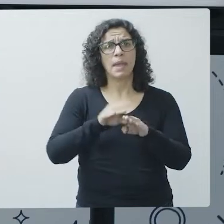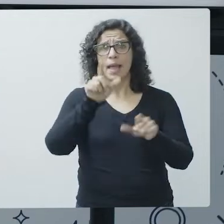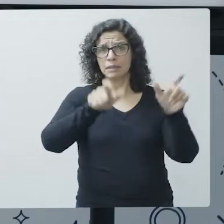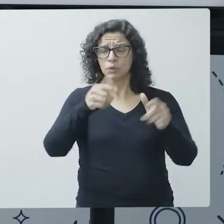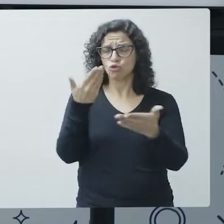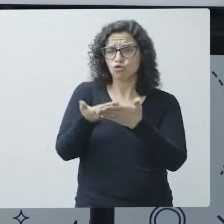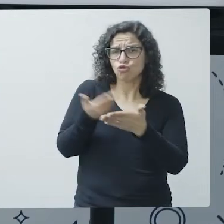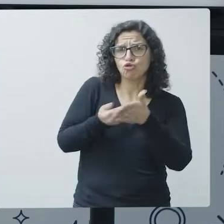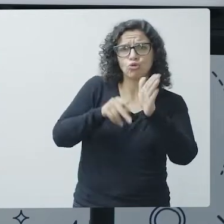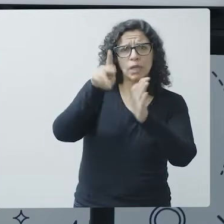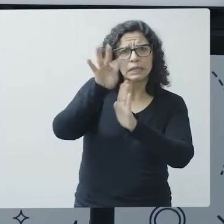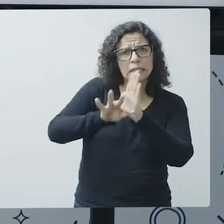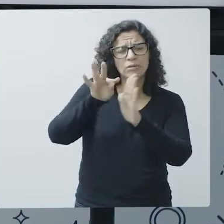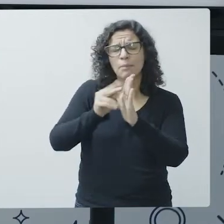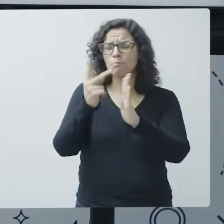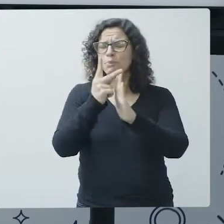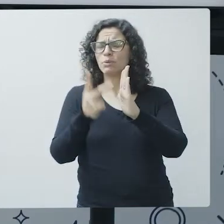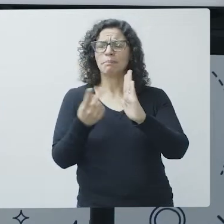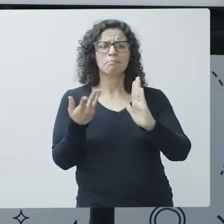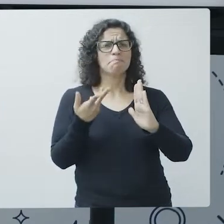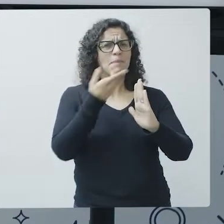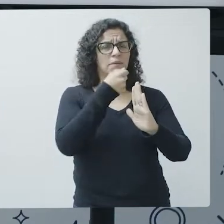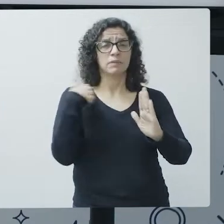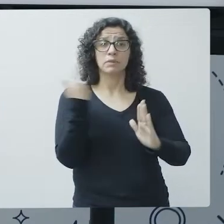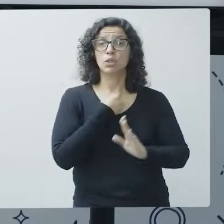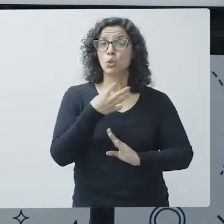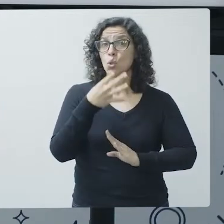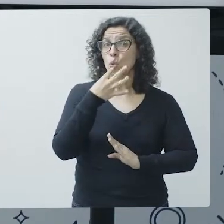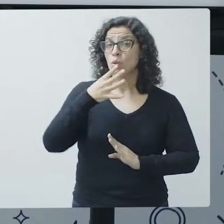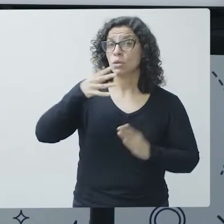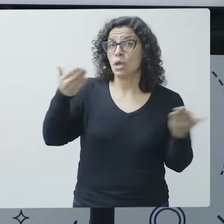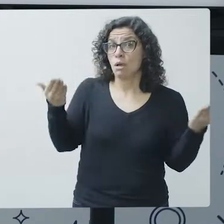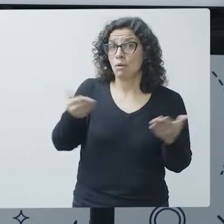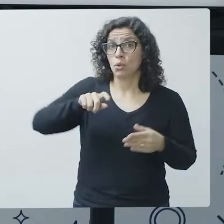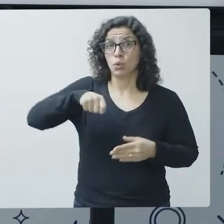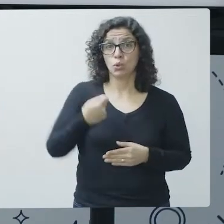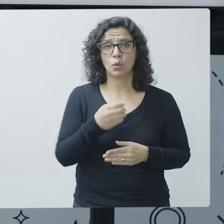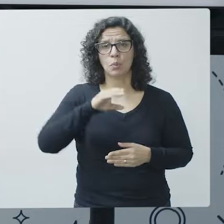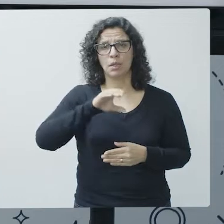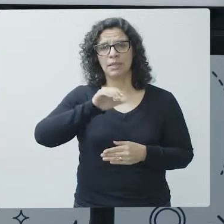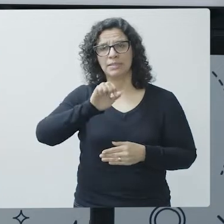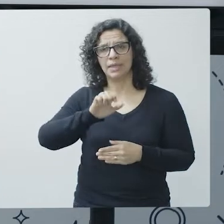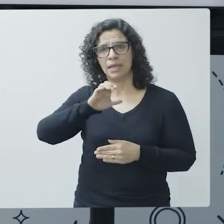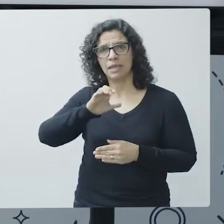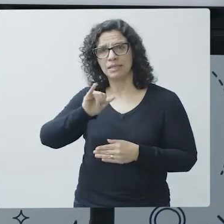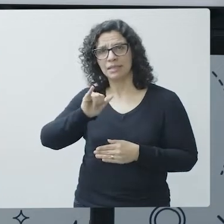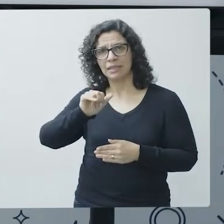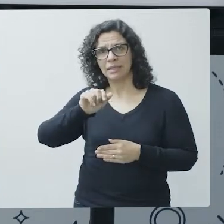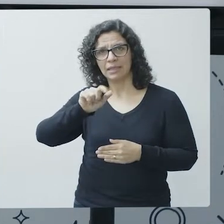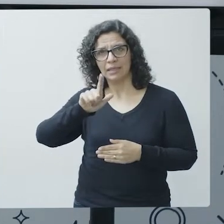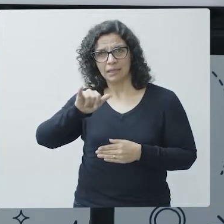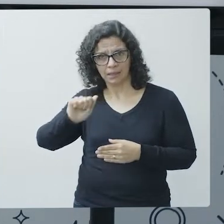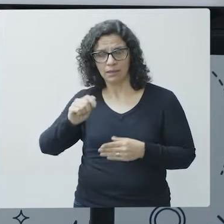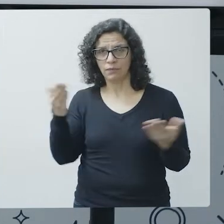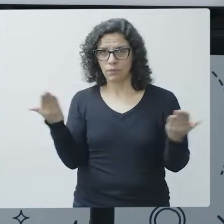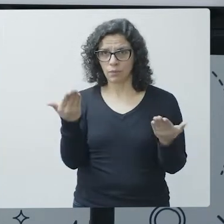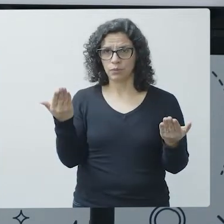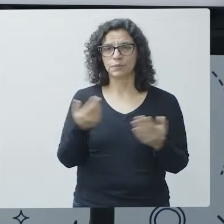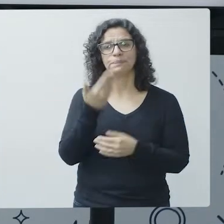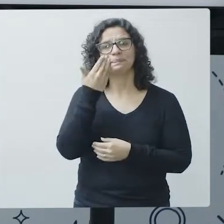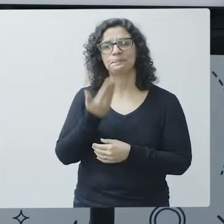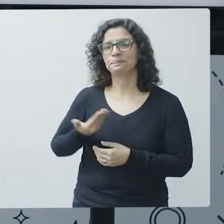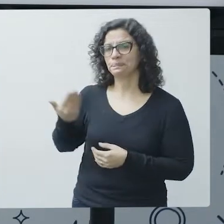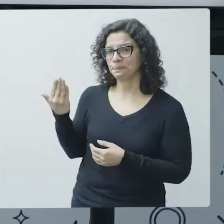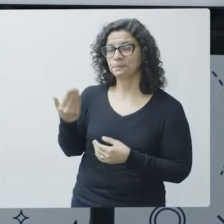tem poemas belíssimos e a gente vai conhecer um pouquinho da história da Cecília Meirelles. Olha